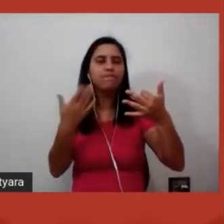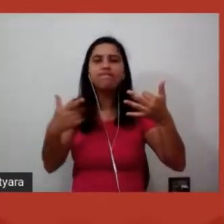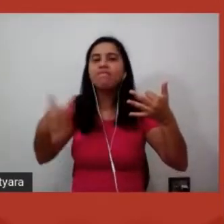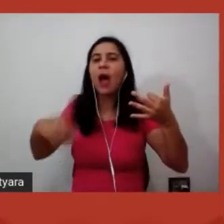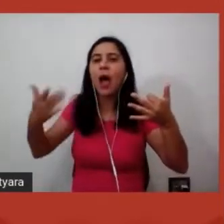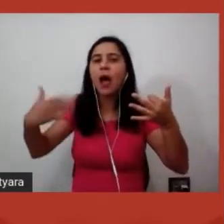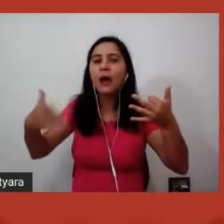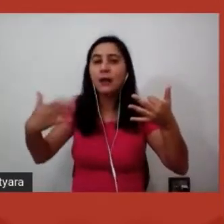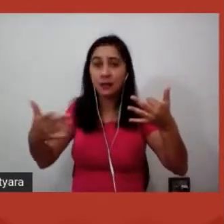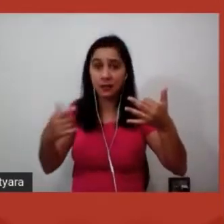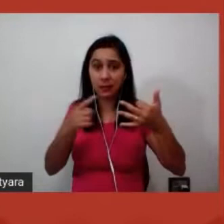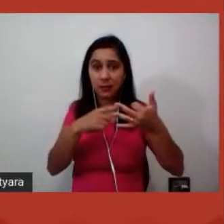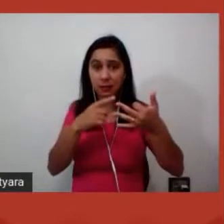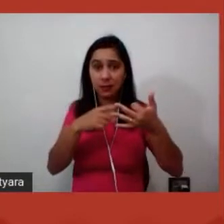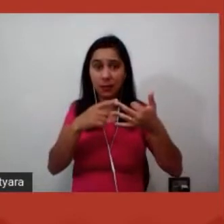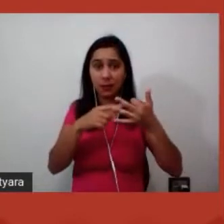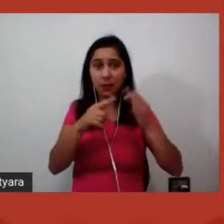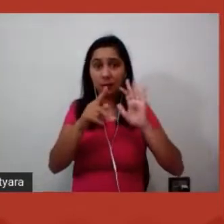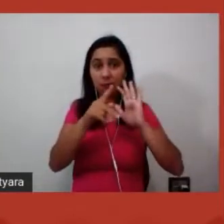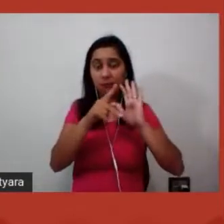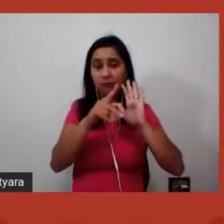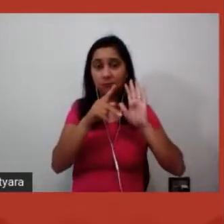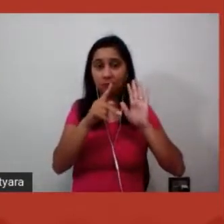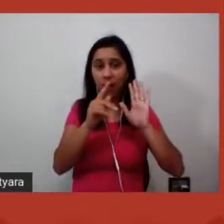A propriedade refletiva.